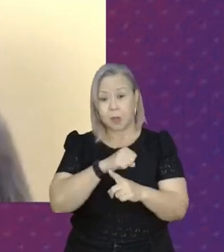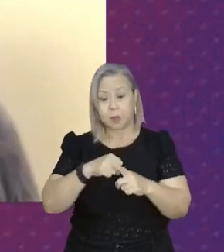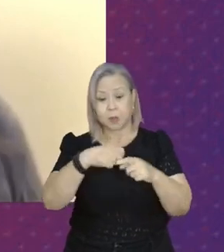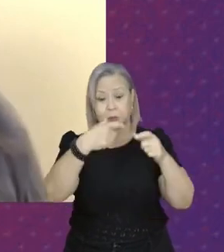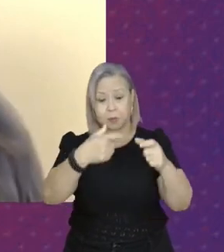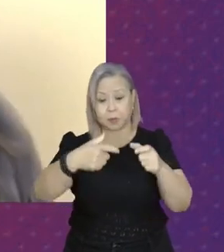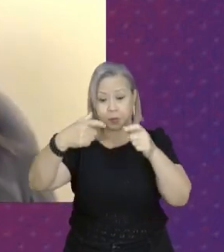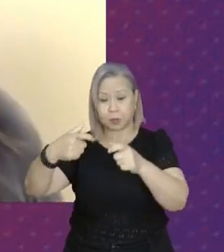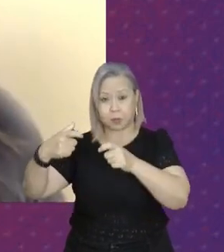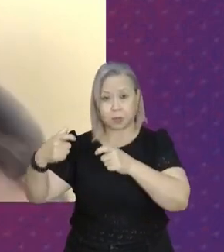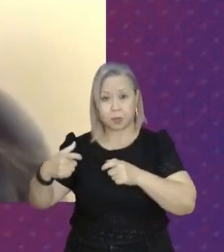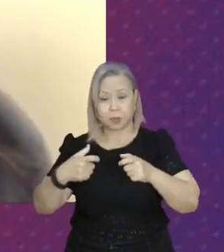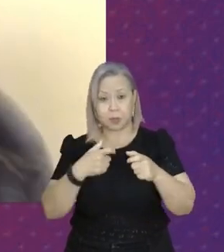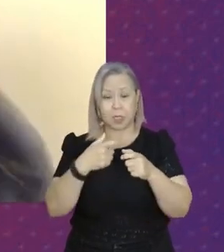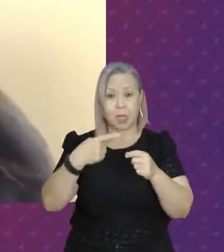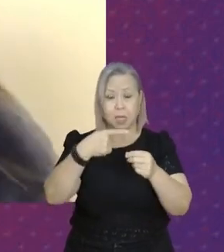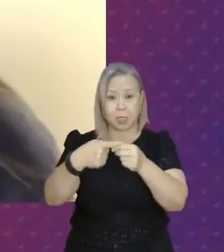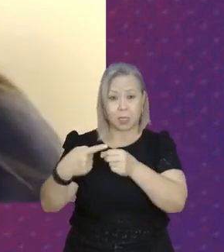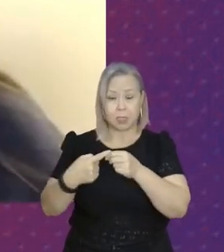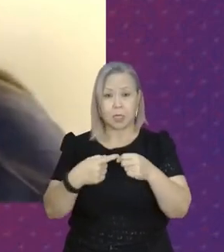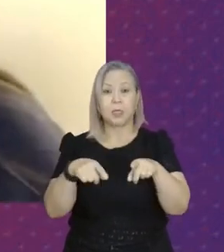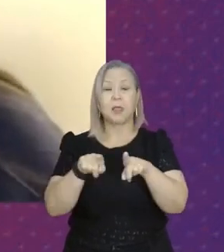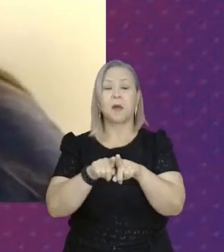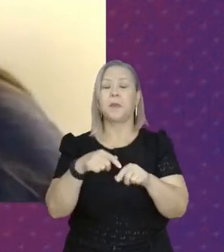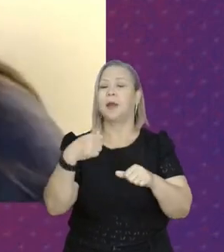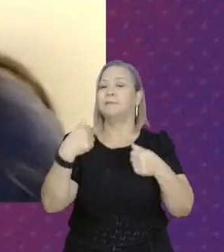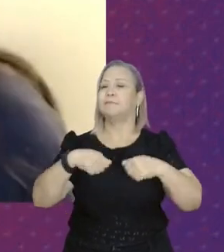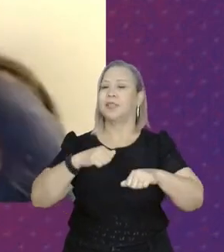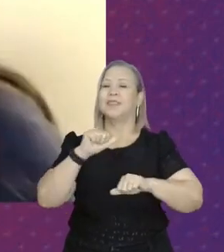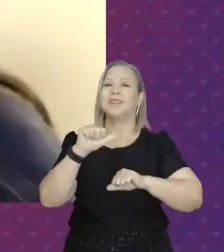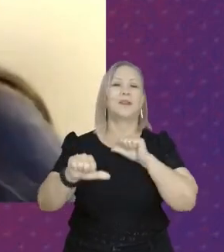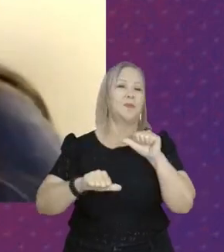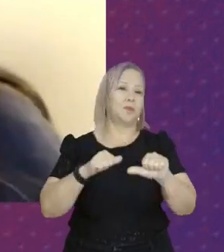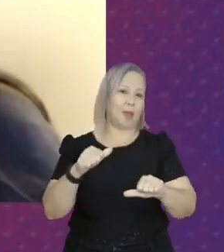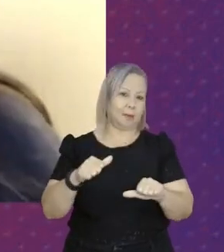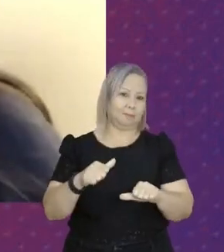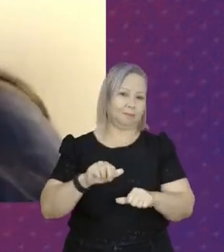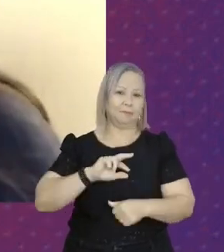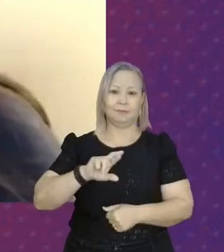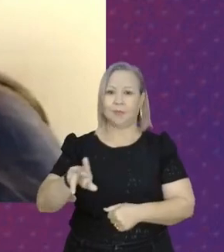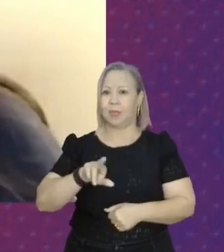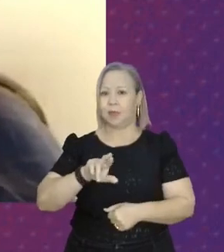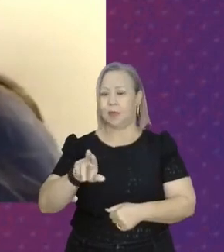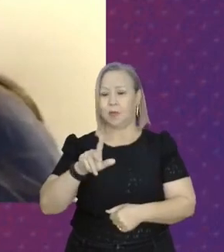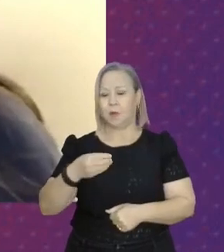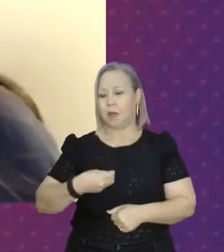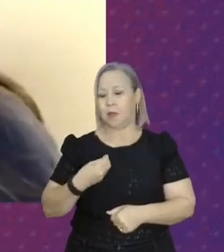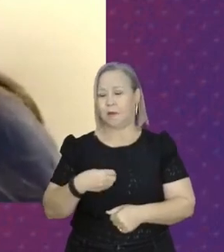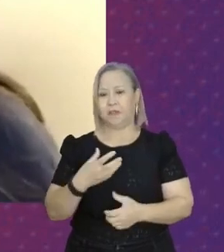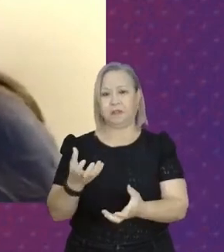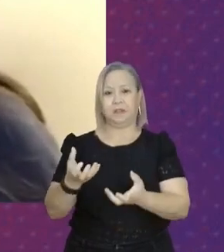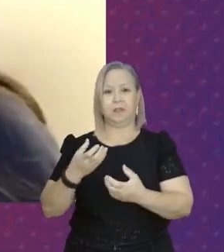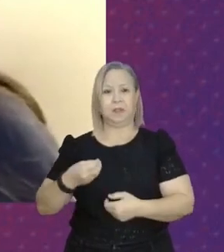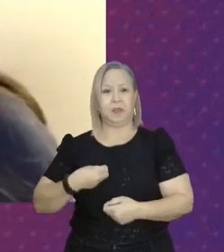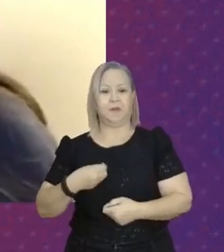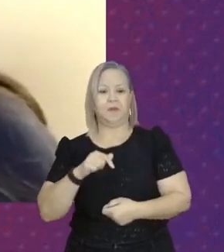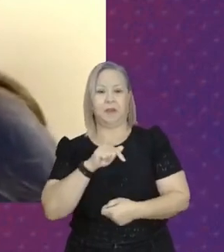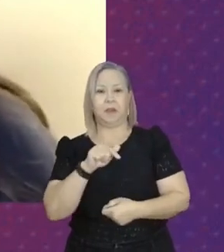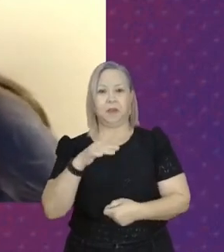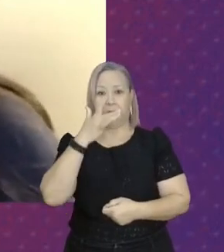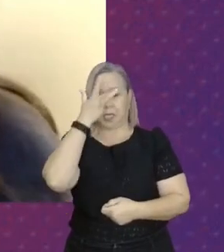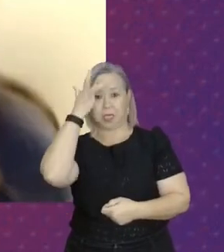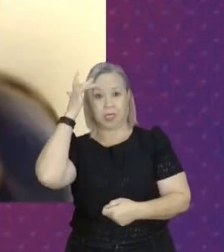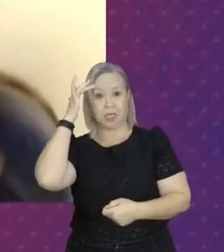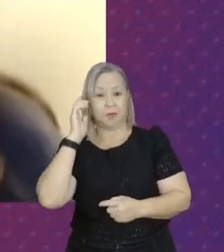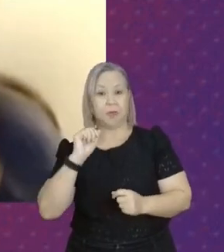socioespacial, né, da cidade, também precisa mudar, né? Assim, não é a vida que a gente quer viver essa de que as pessoas